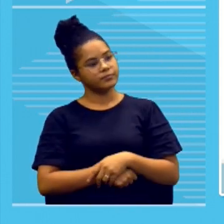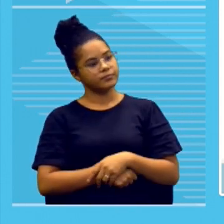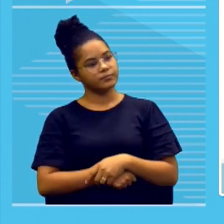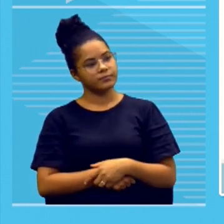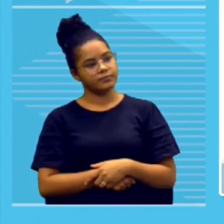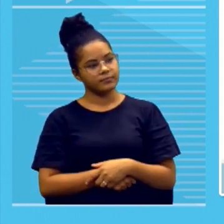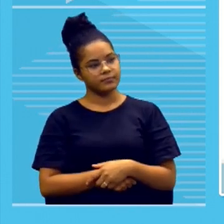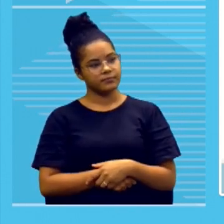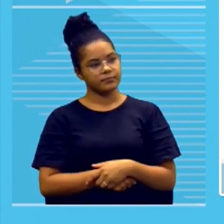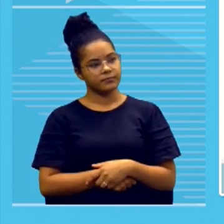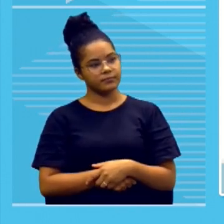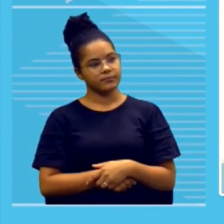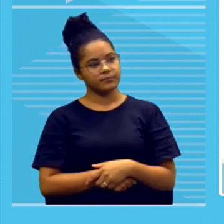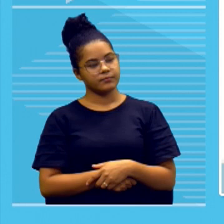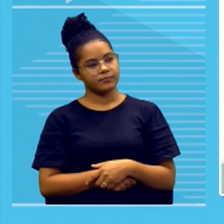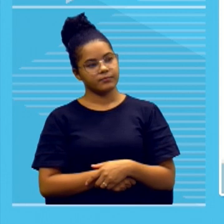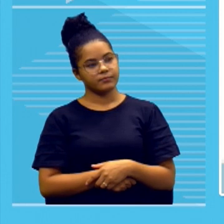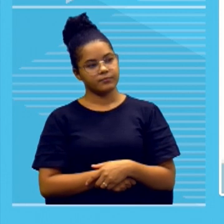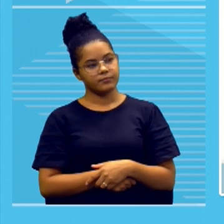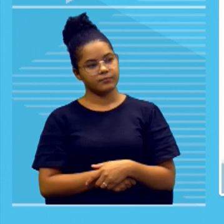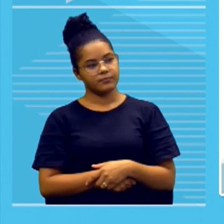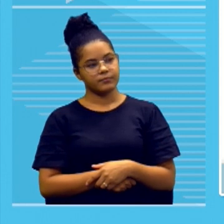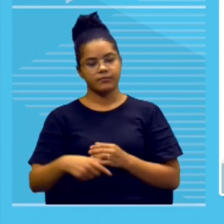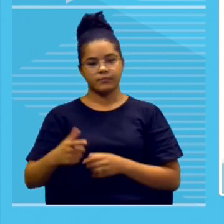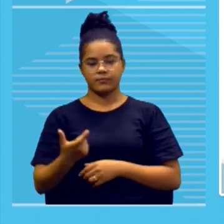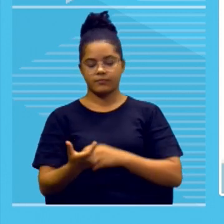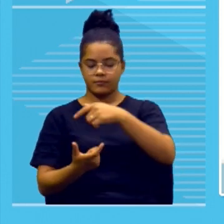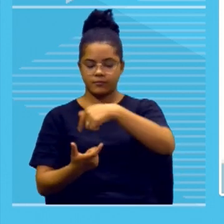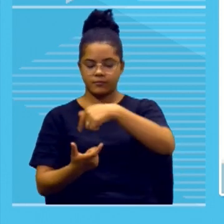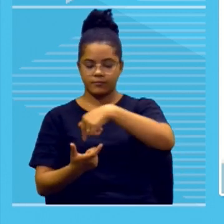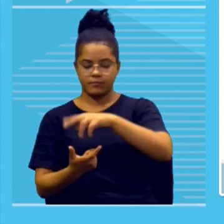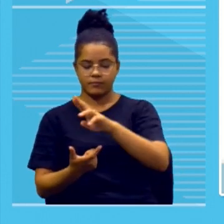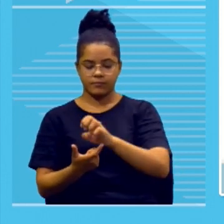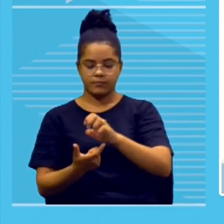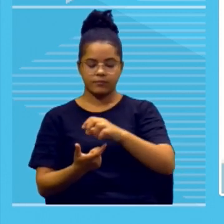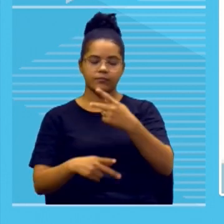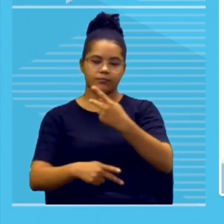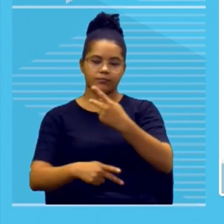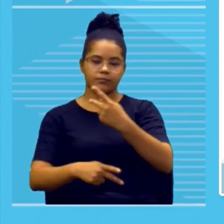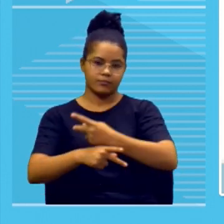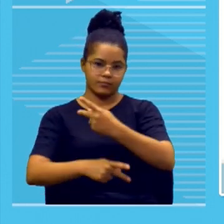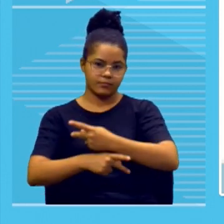palavra que é um pronome relativo.